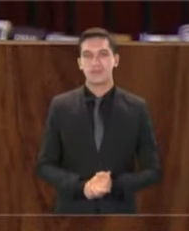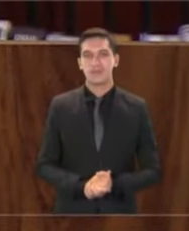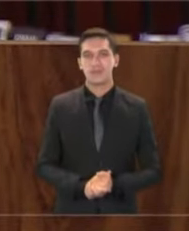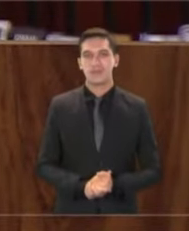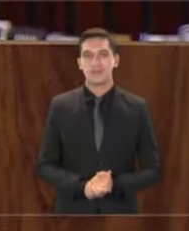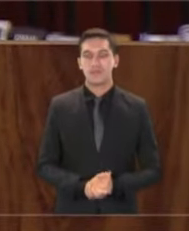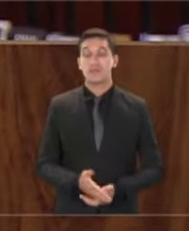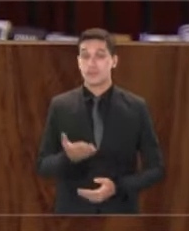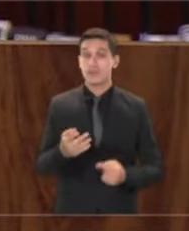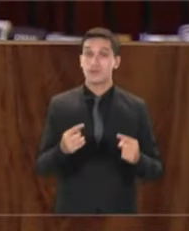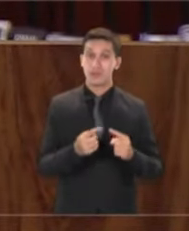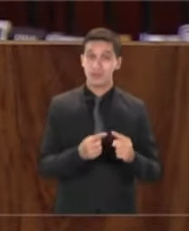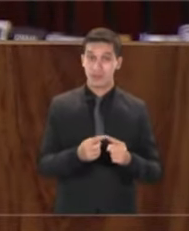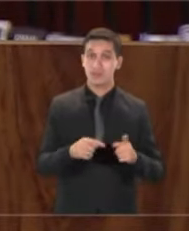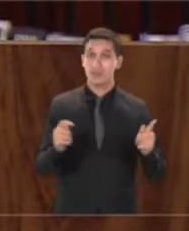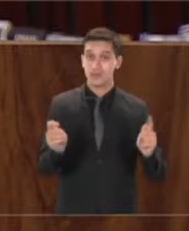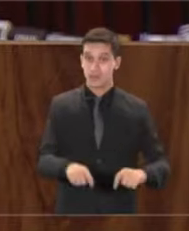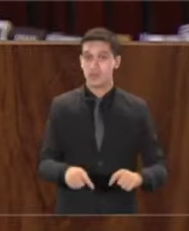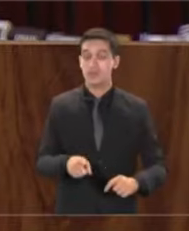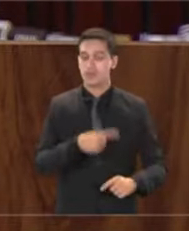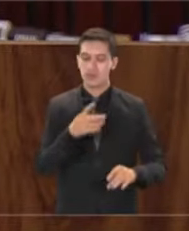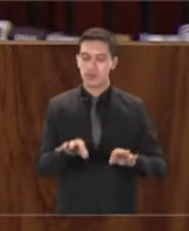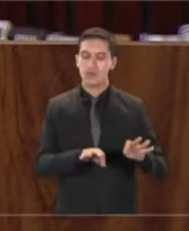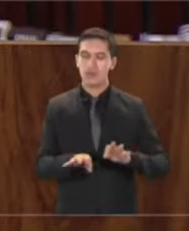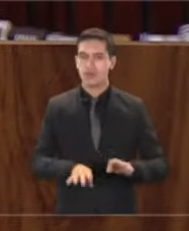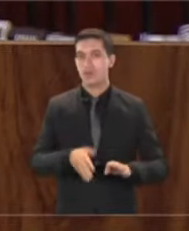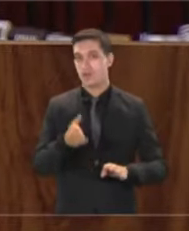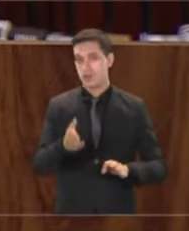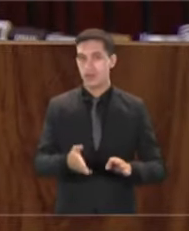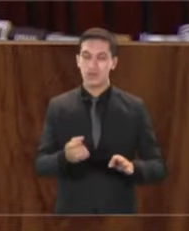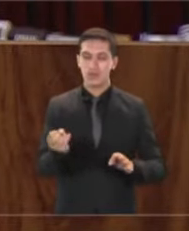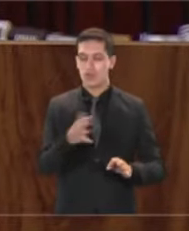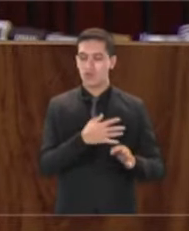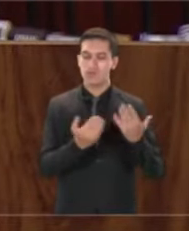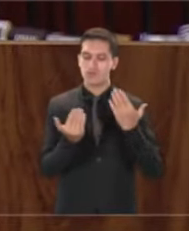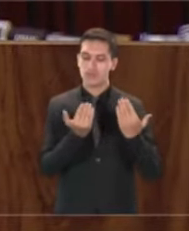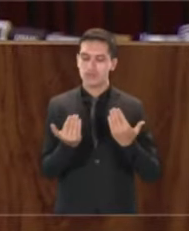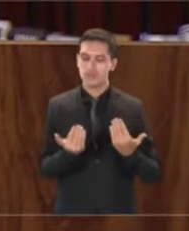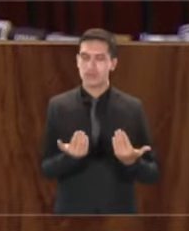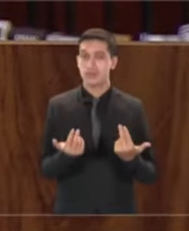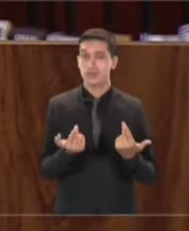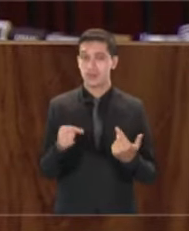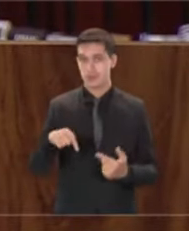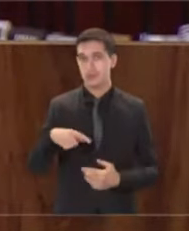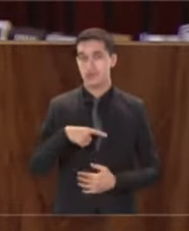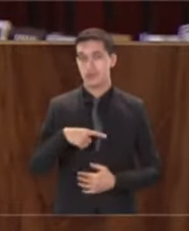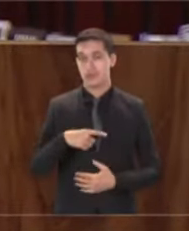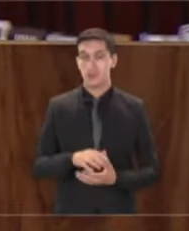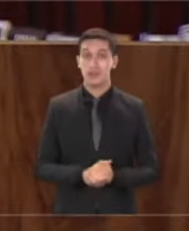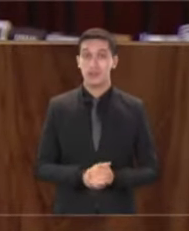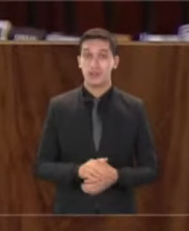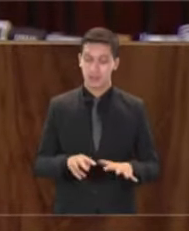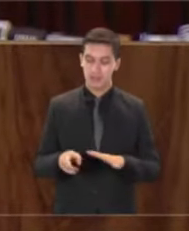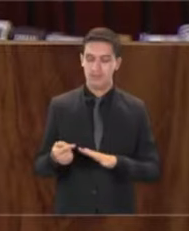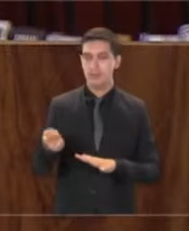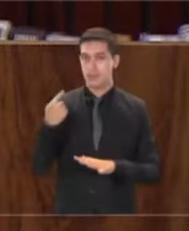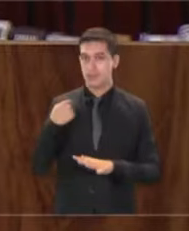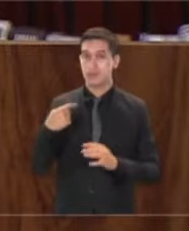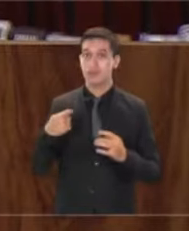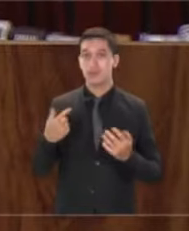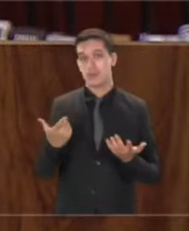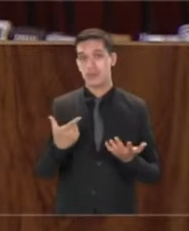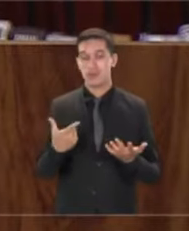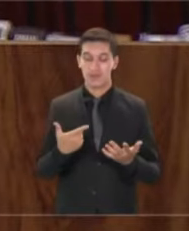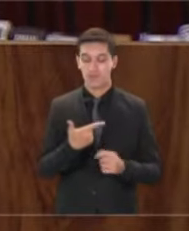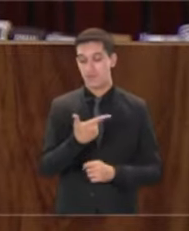ali cabe muito bem fazermos essa analogia com o que temos aqui. Na semana passada,